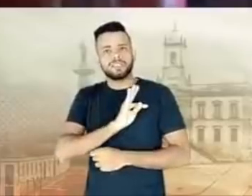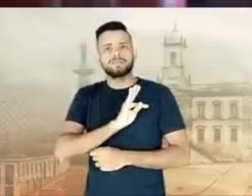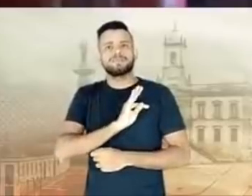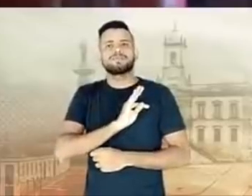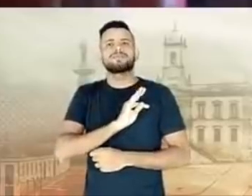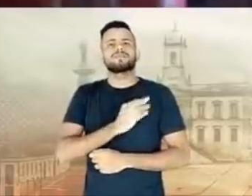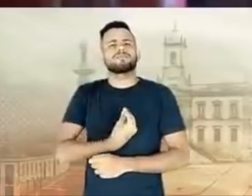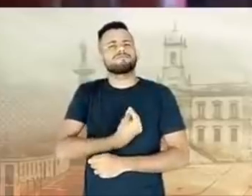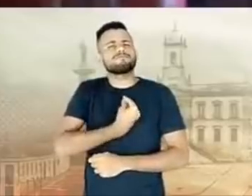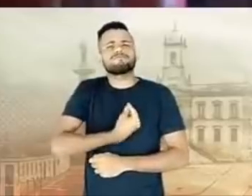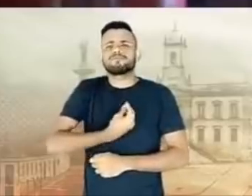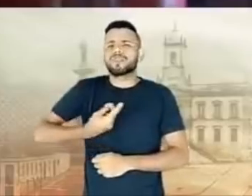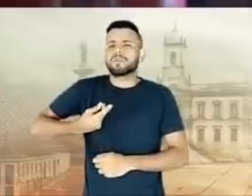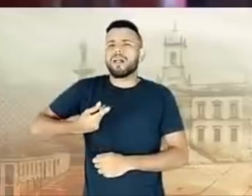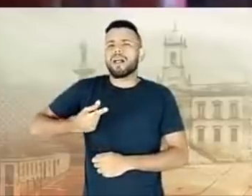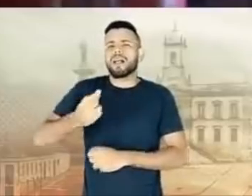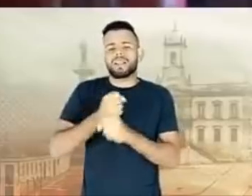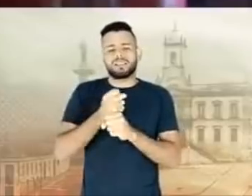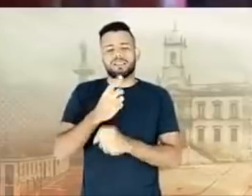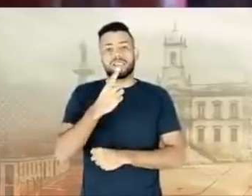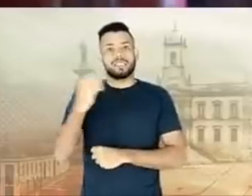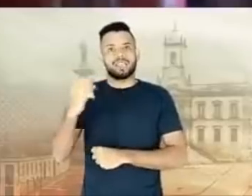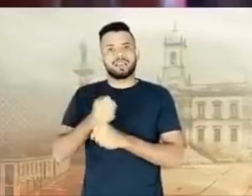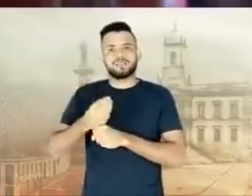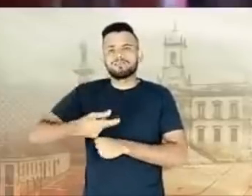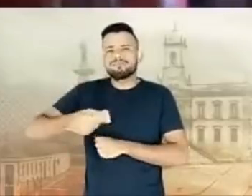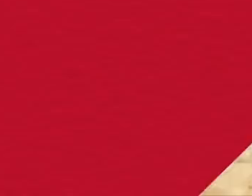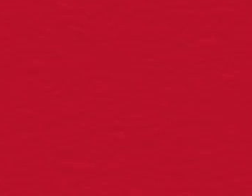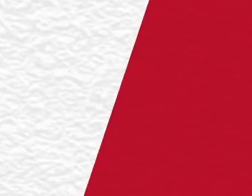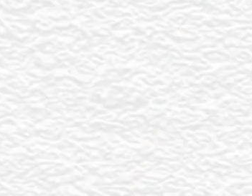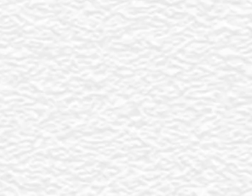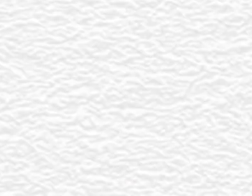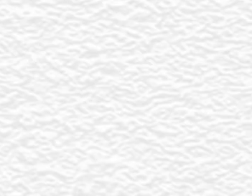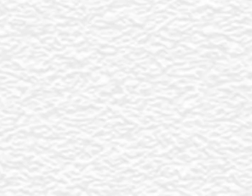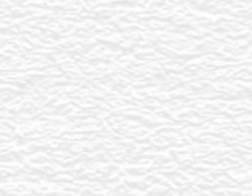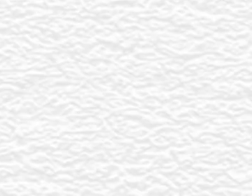por mais 100 anos de vida. Um abraço e felicidade para todos nós.